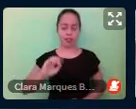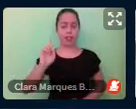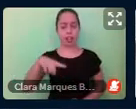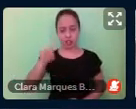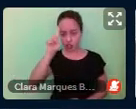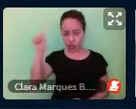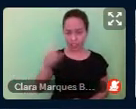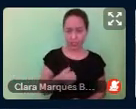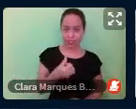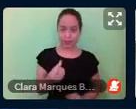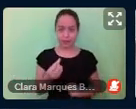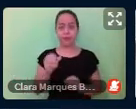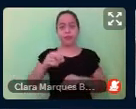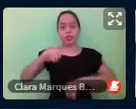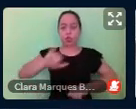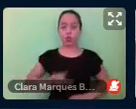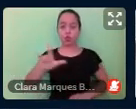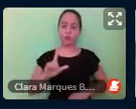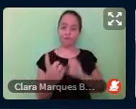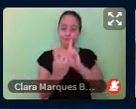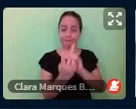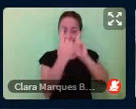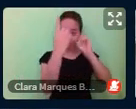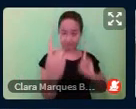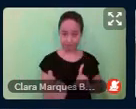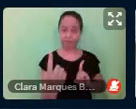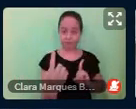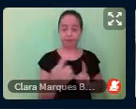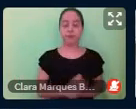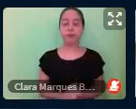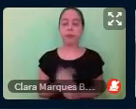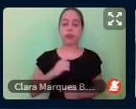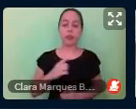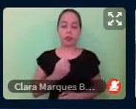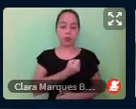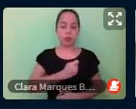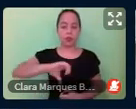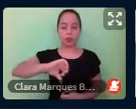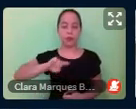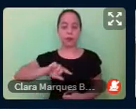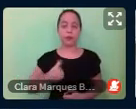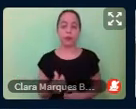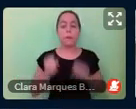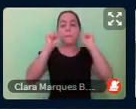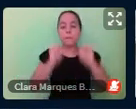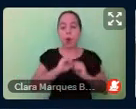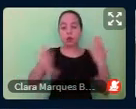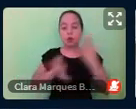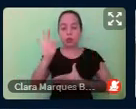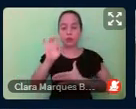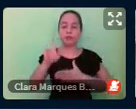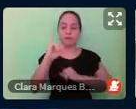16/7/2020, de forma remota. Conforme o item 9.6, o sorteio poderá ser realizado de forma online,